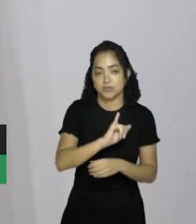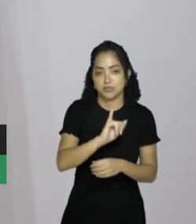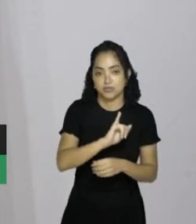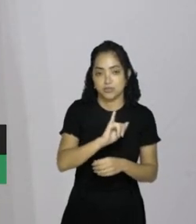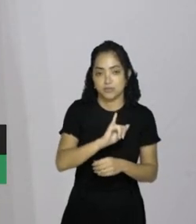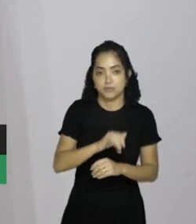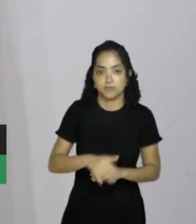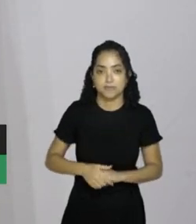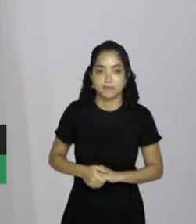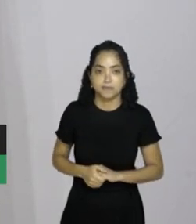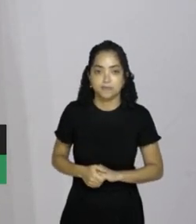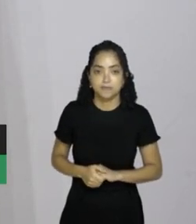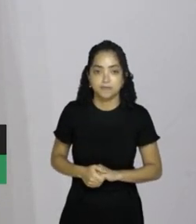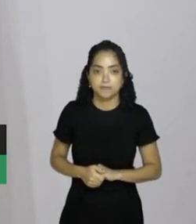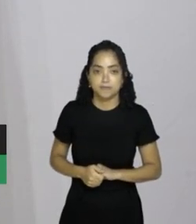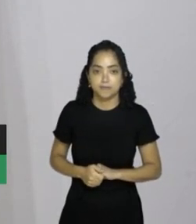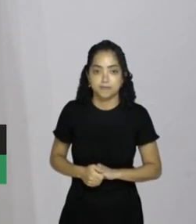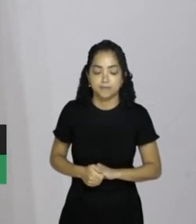Itajaí deputado